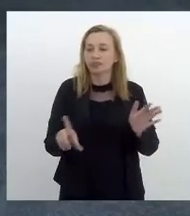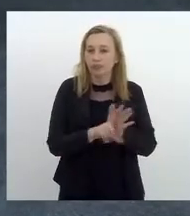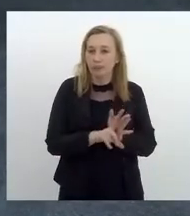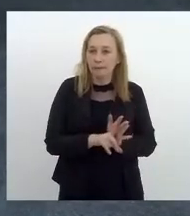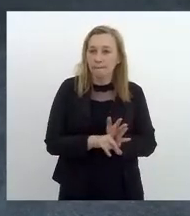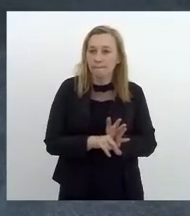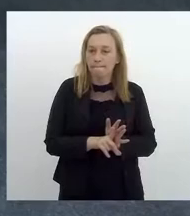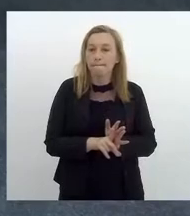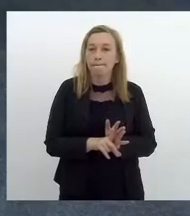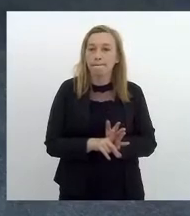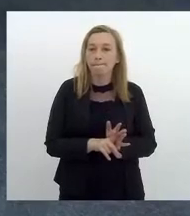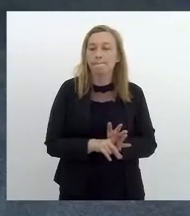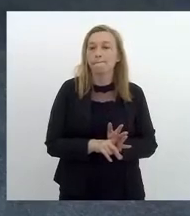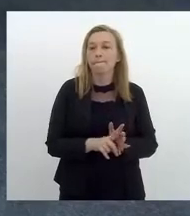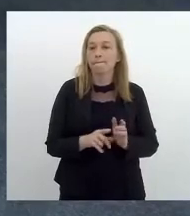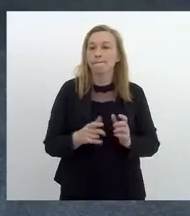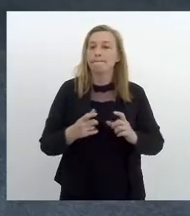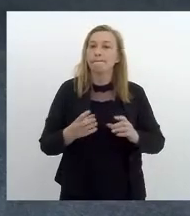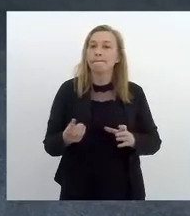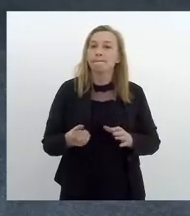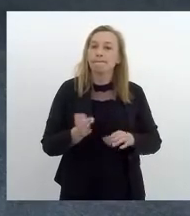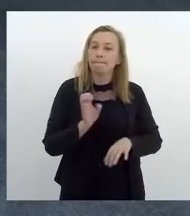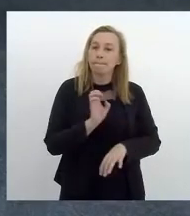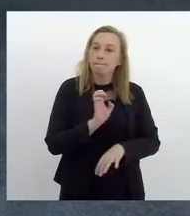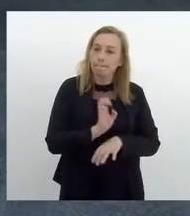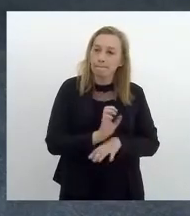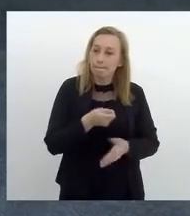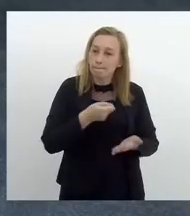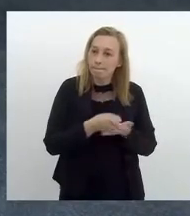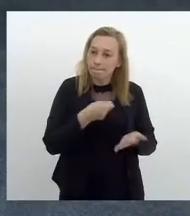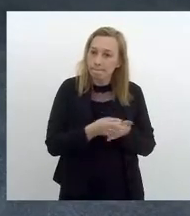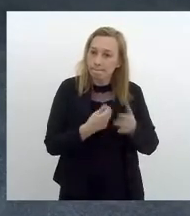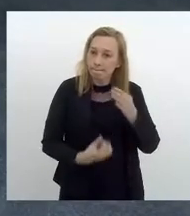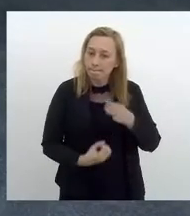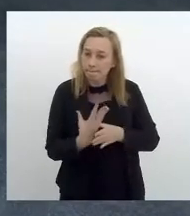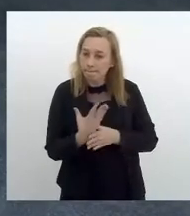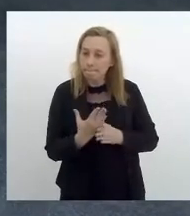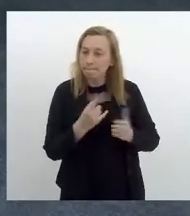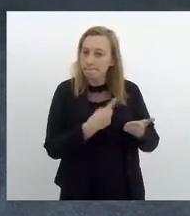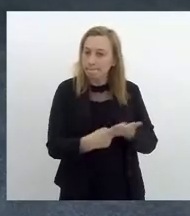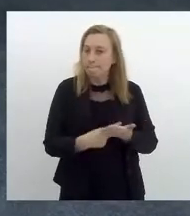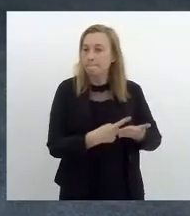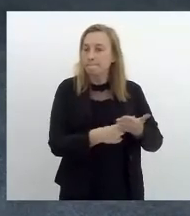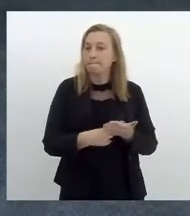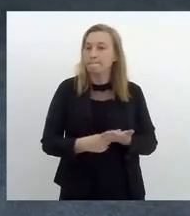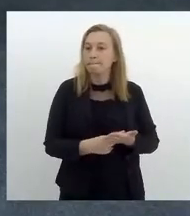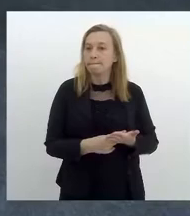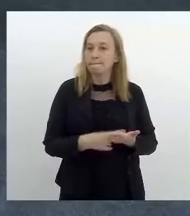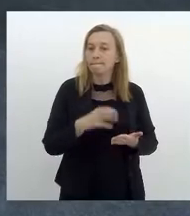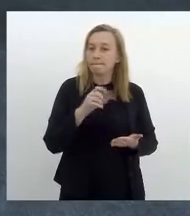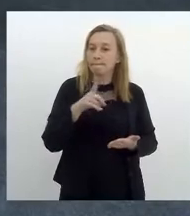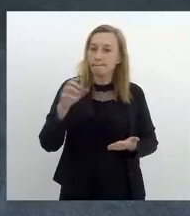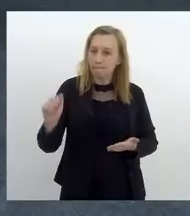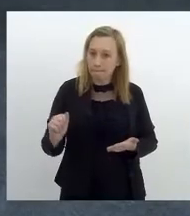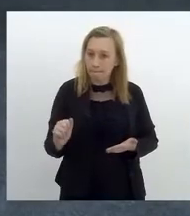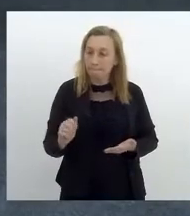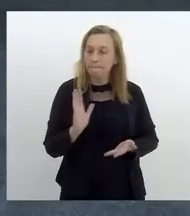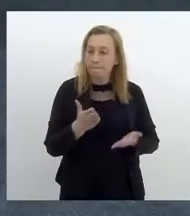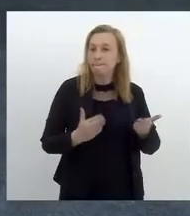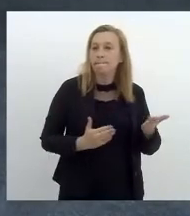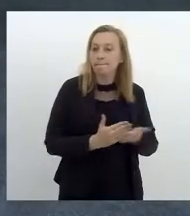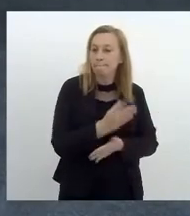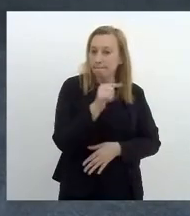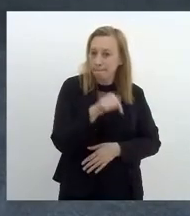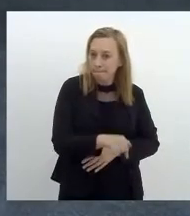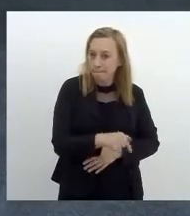de um parágrafo que seja, que o Estado fique obrigado a construir, de acordo com a LOA, porque nós aprovarmos aqui,